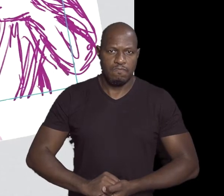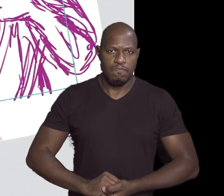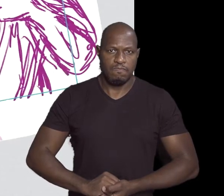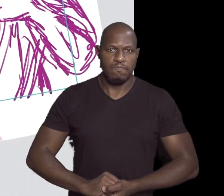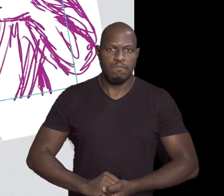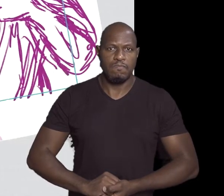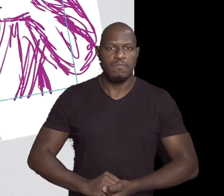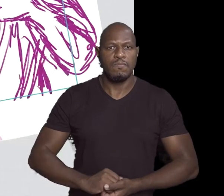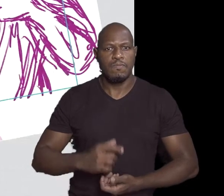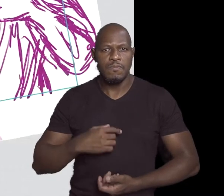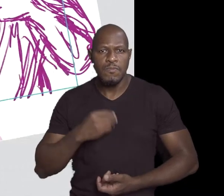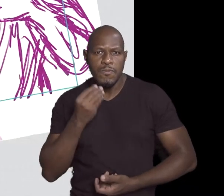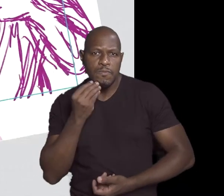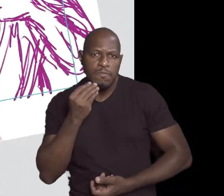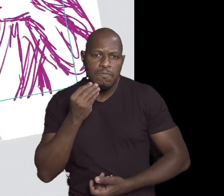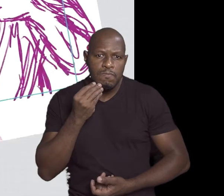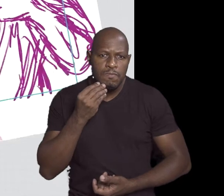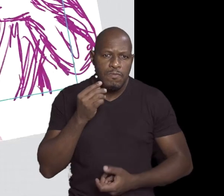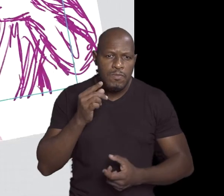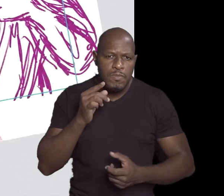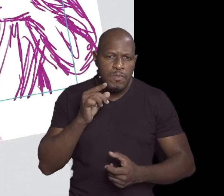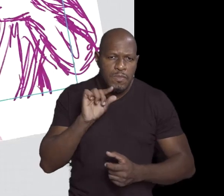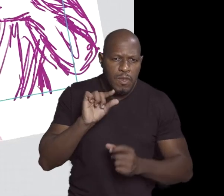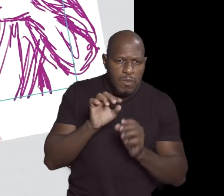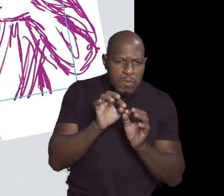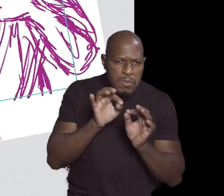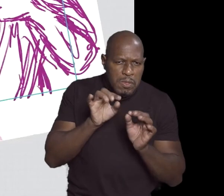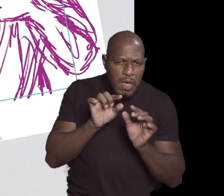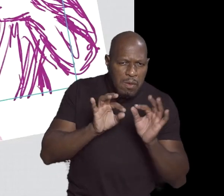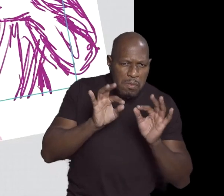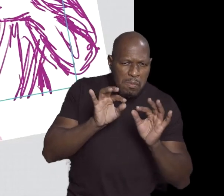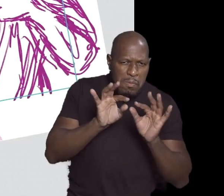Muito grosso assim. Essa parte.